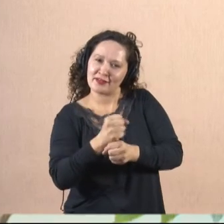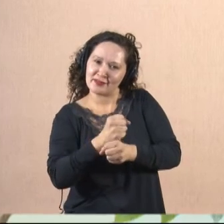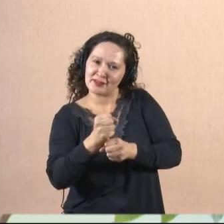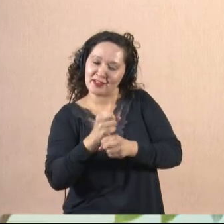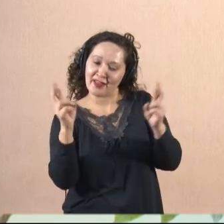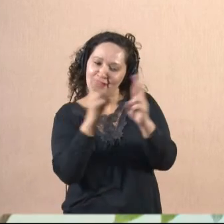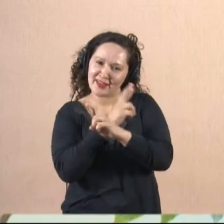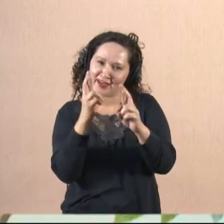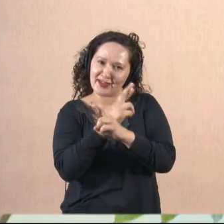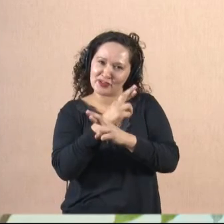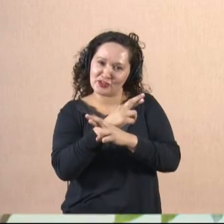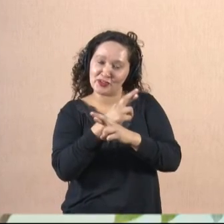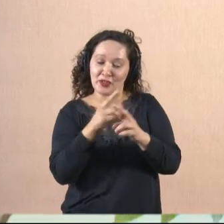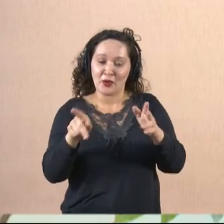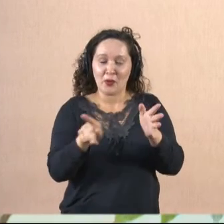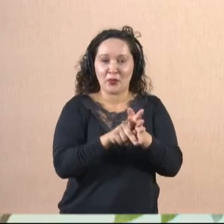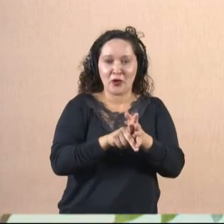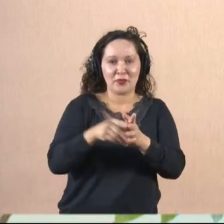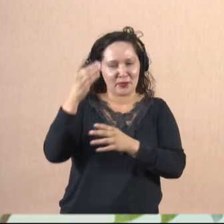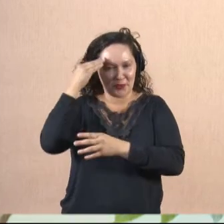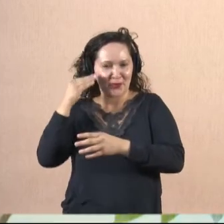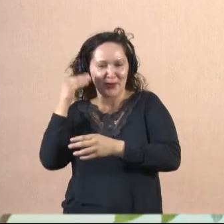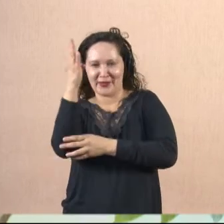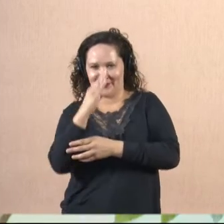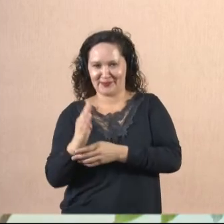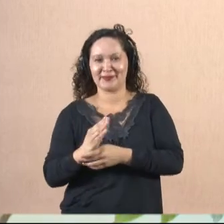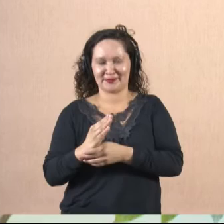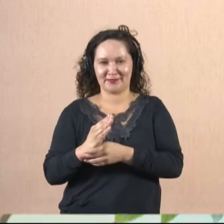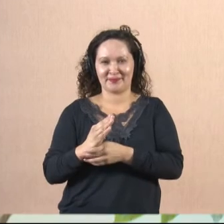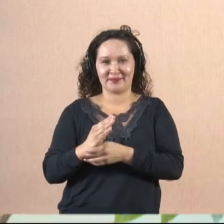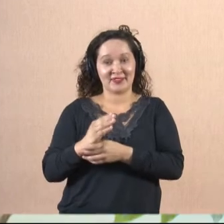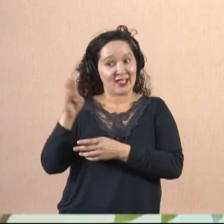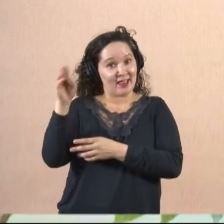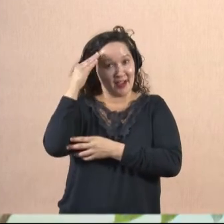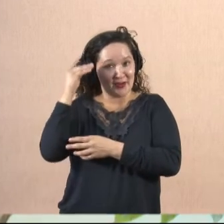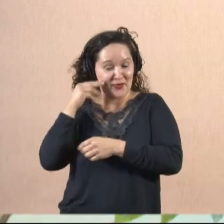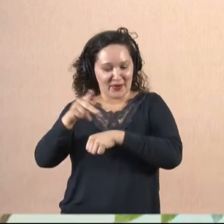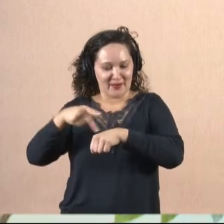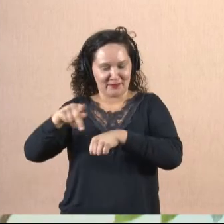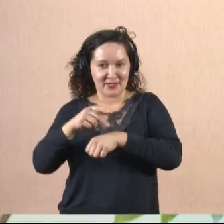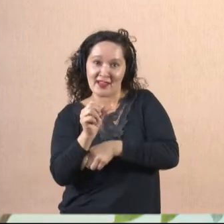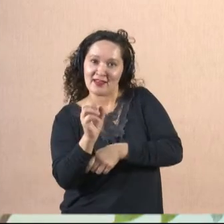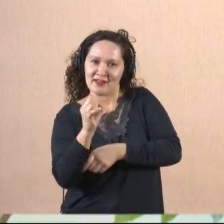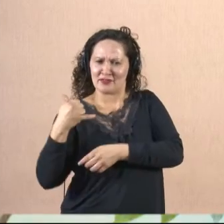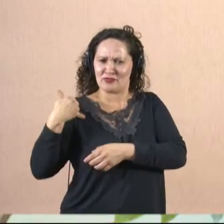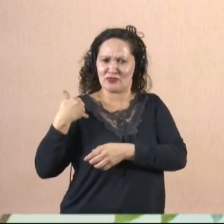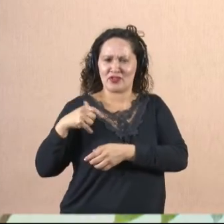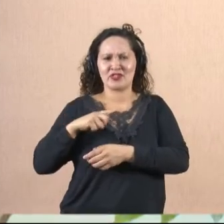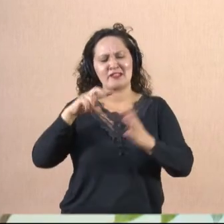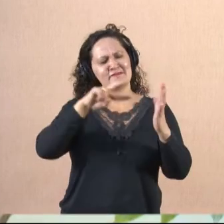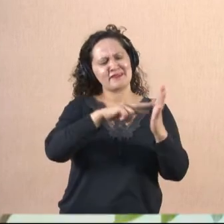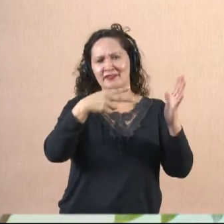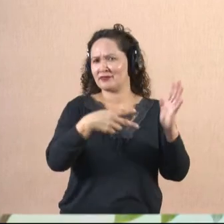anos das relações diplomáticas entre brasil e coreia e na coreia esse 60 anos